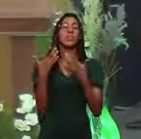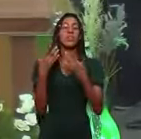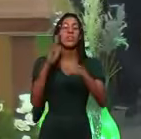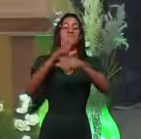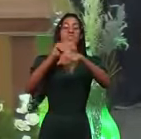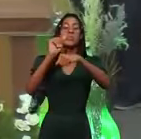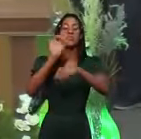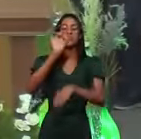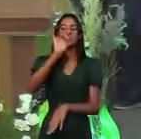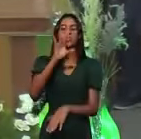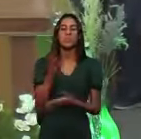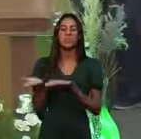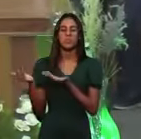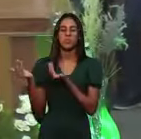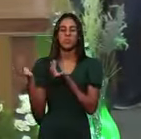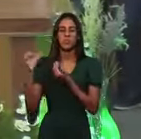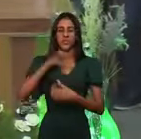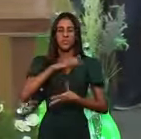alma abatida.